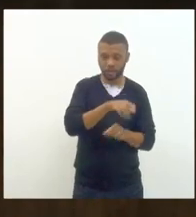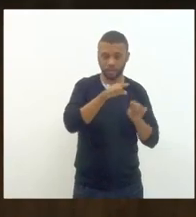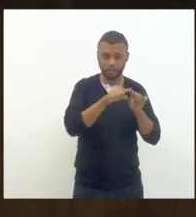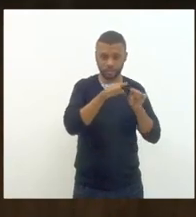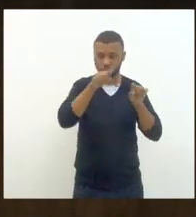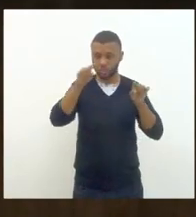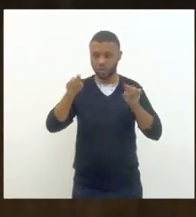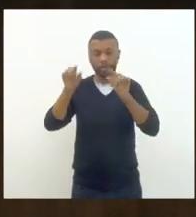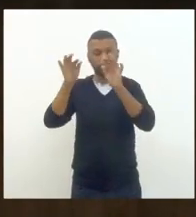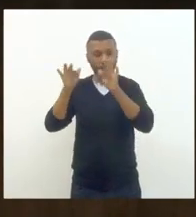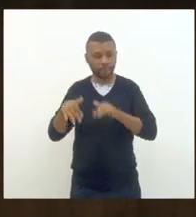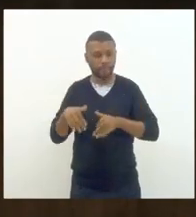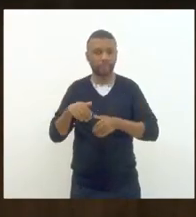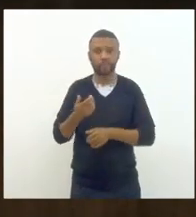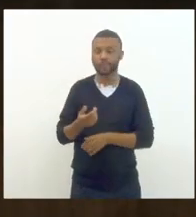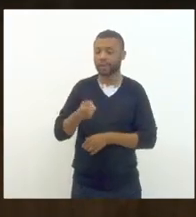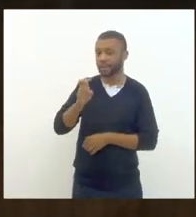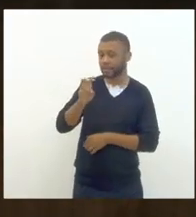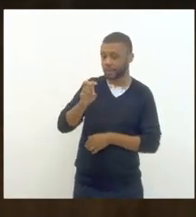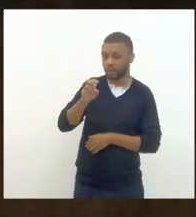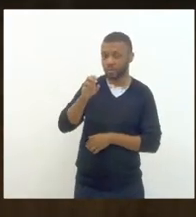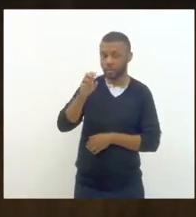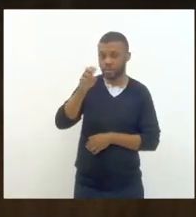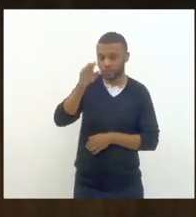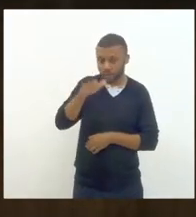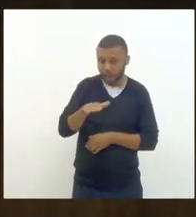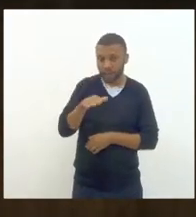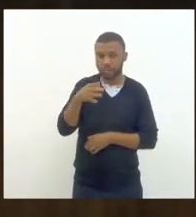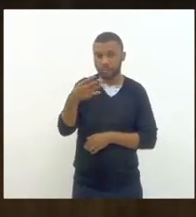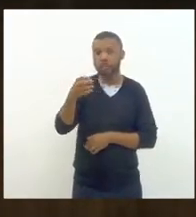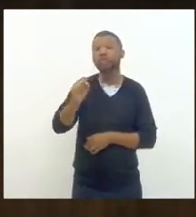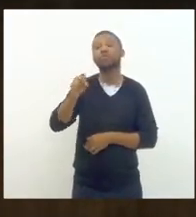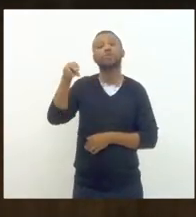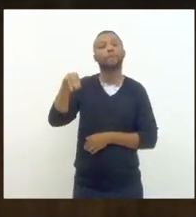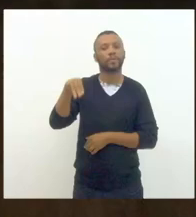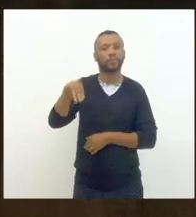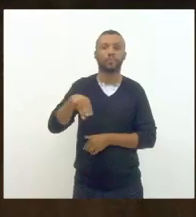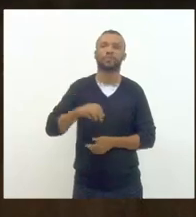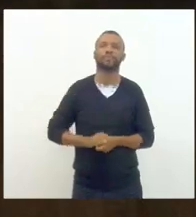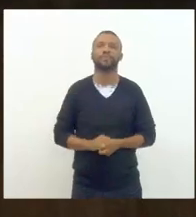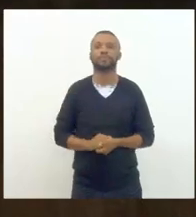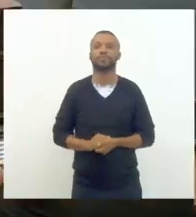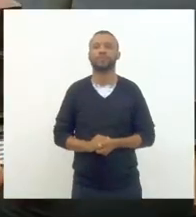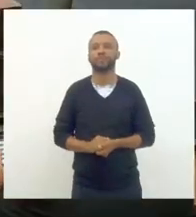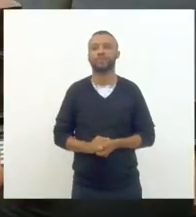44 minutos, encerrou-se às 17 horas e 48 minutos.